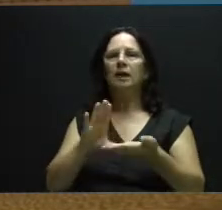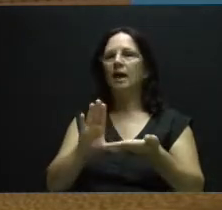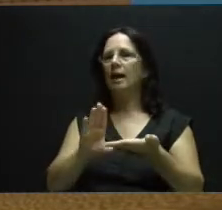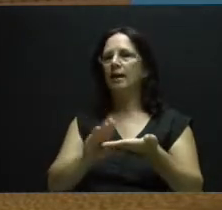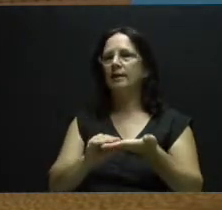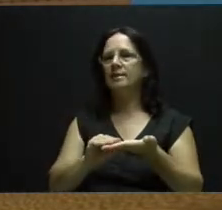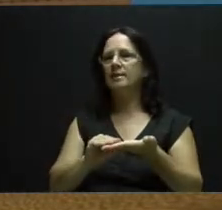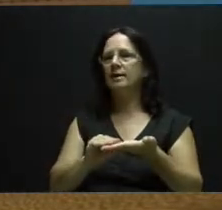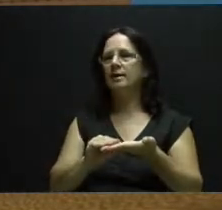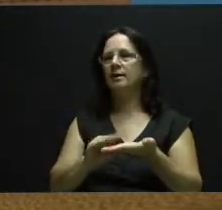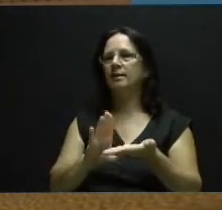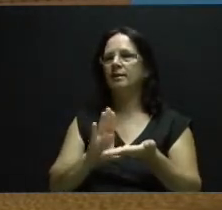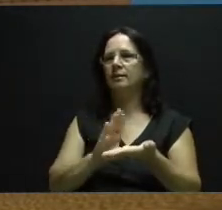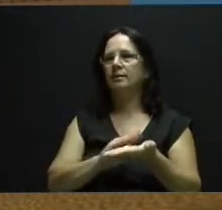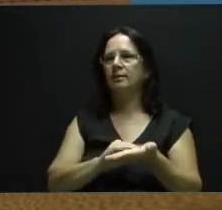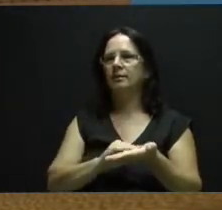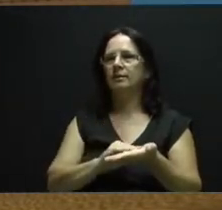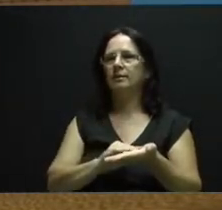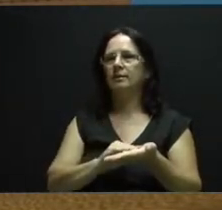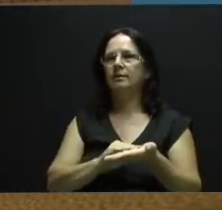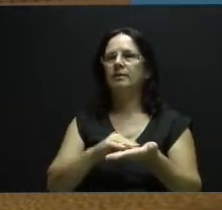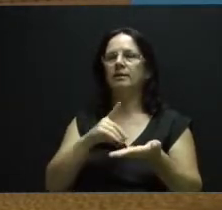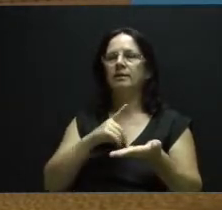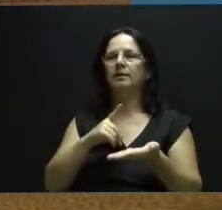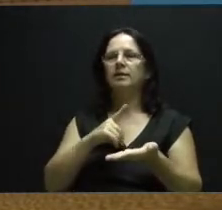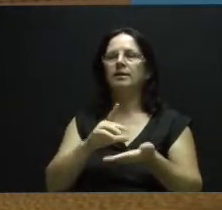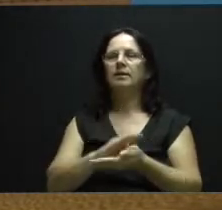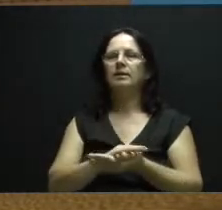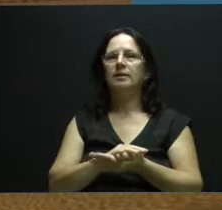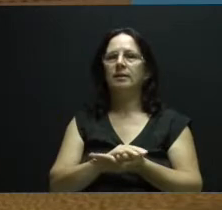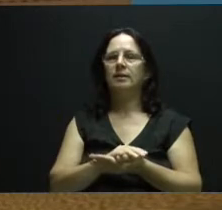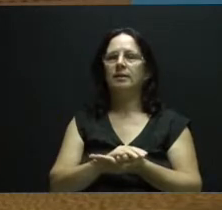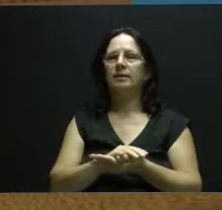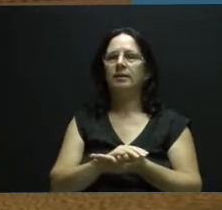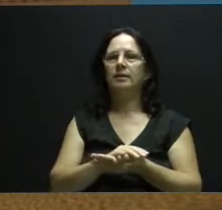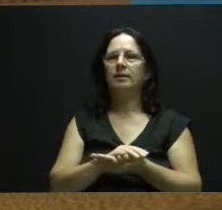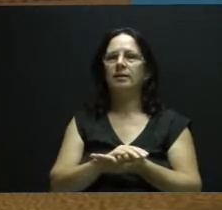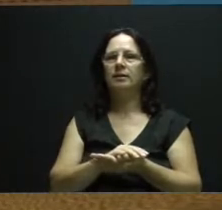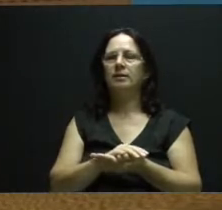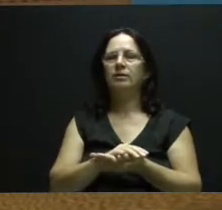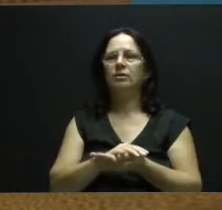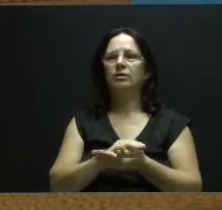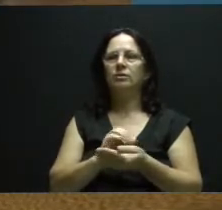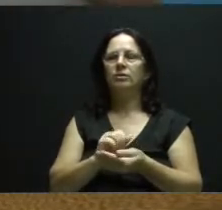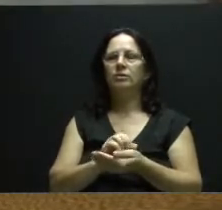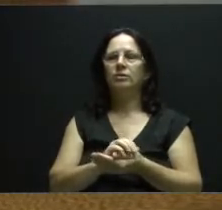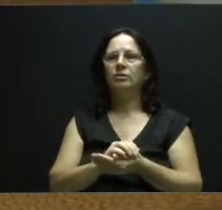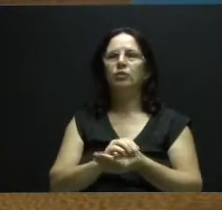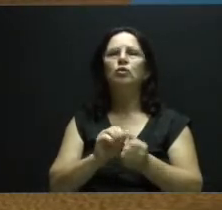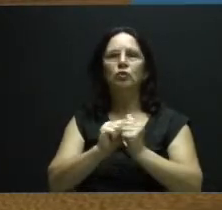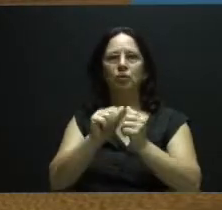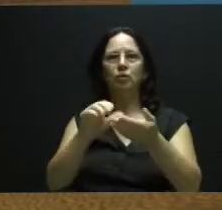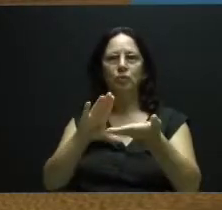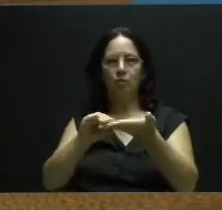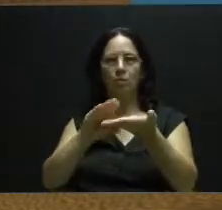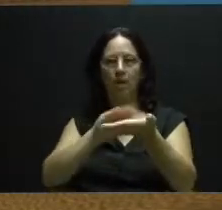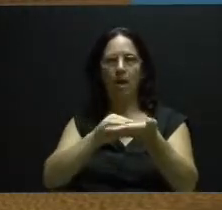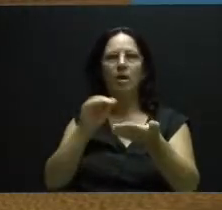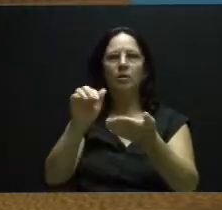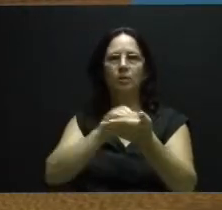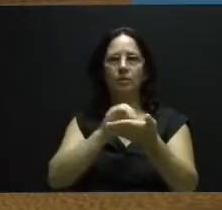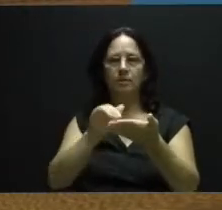já em vigor na mão do secretário manutenção com o virar do ano acabou de falar aqui ele